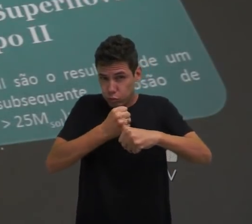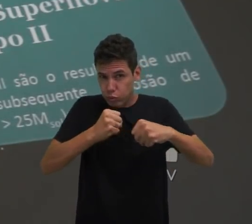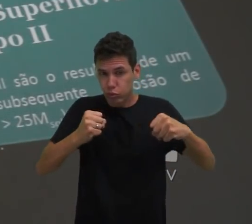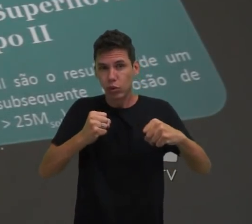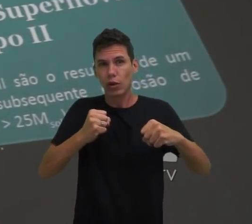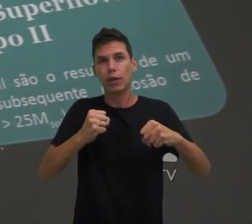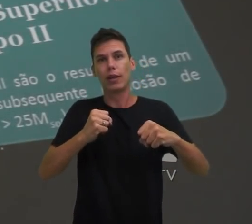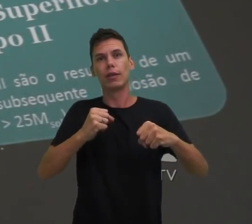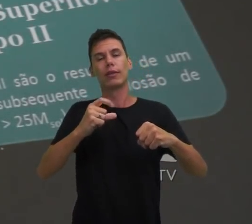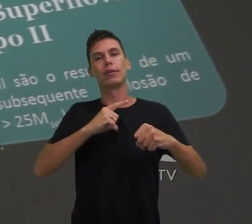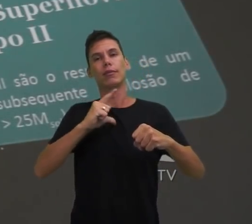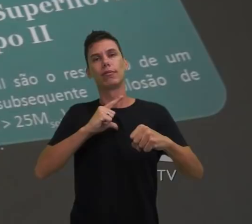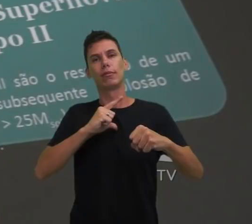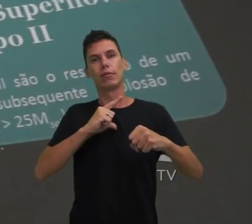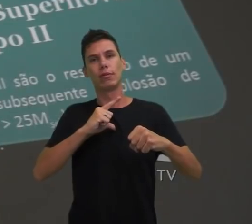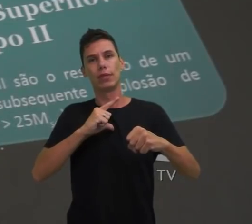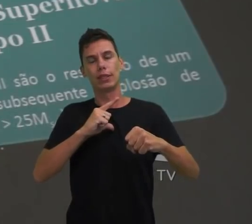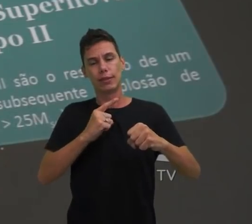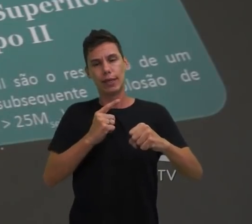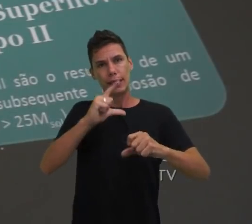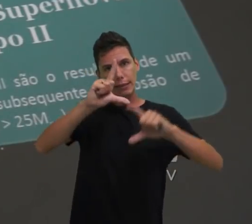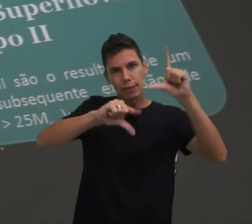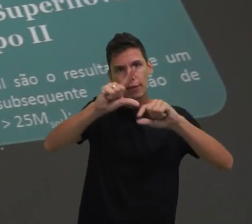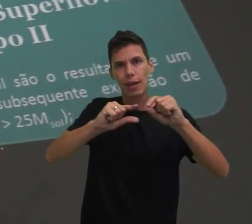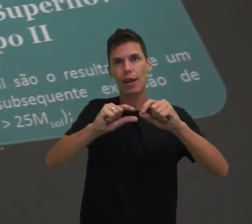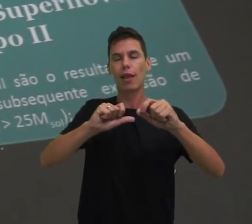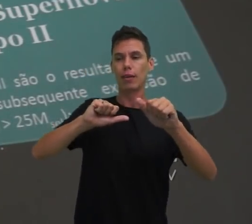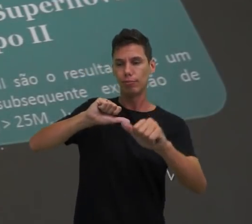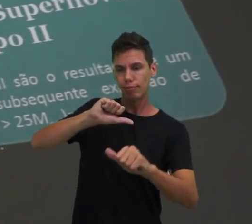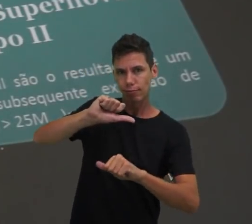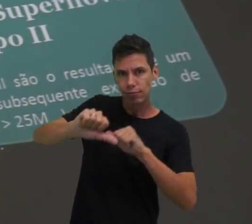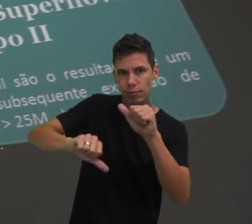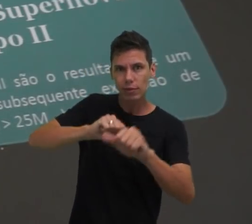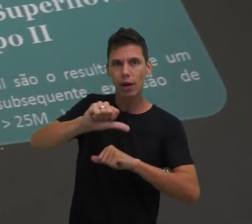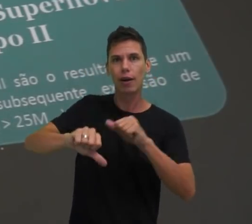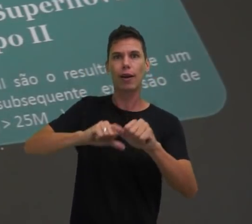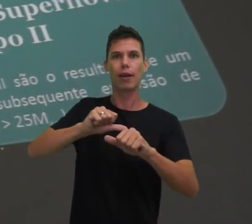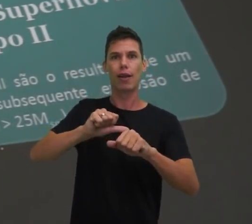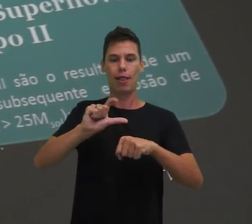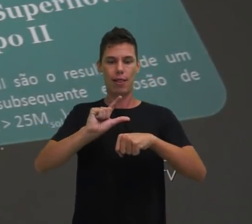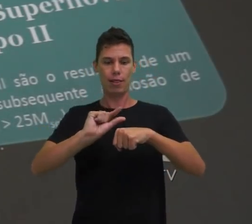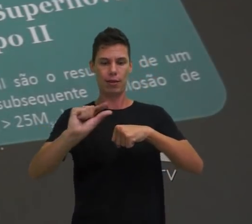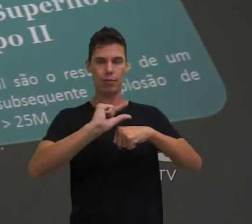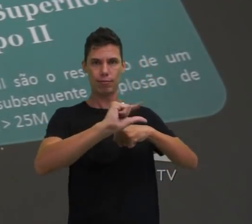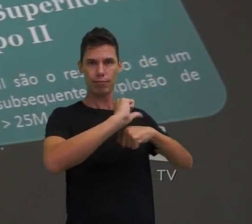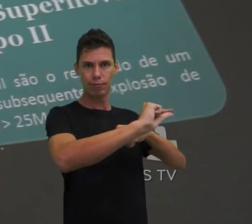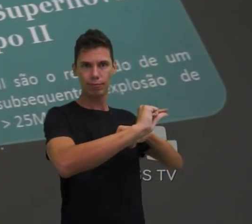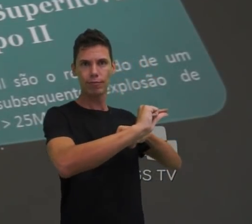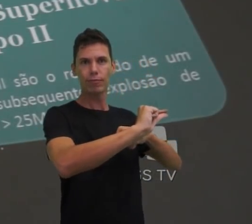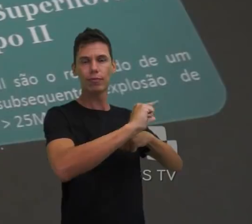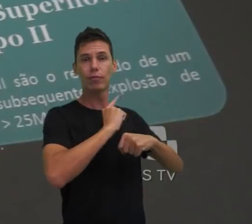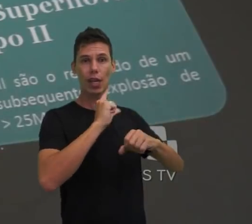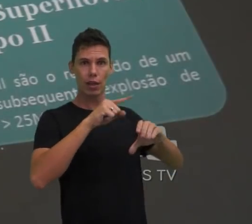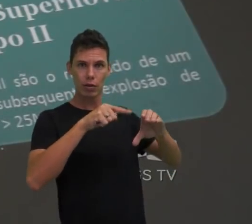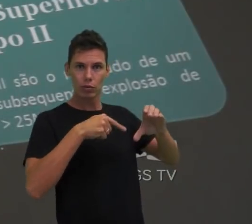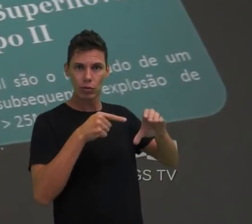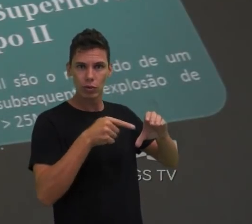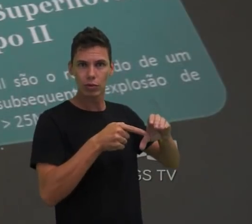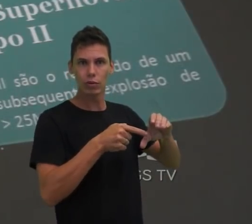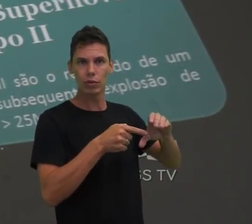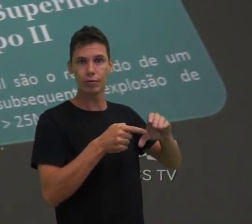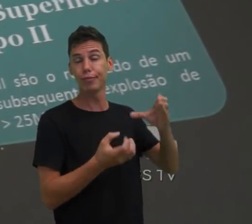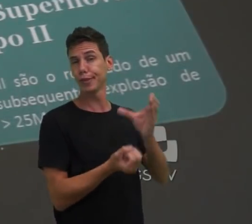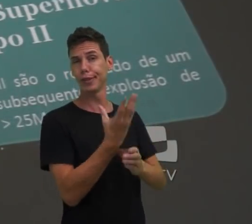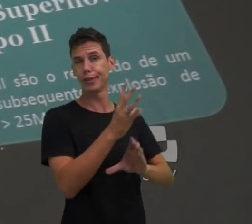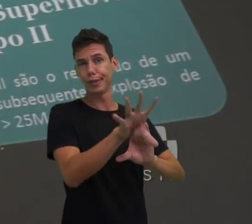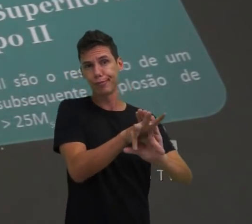camadas externas da estrela que foram arrancadas, digamos assim, pelos neutrinos. Tá? E aí aqui no núcleo formou